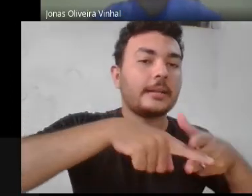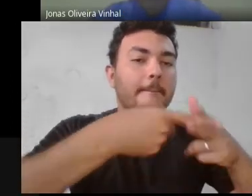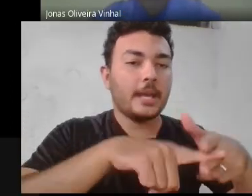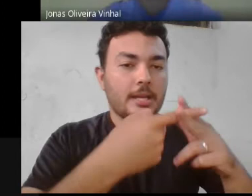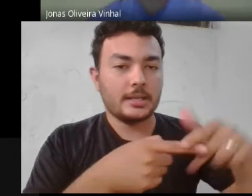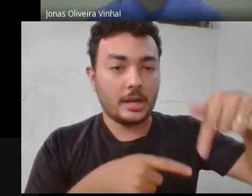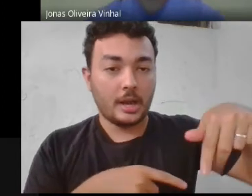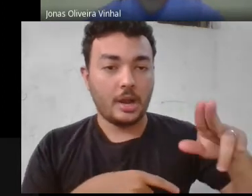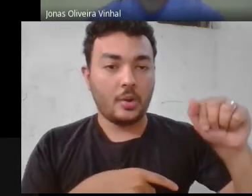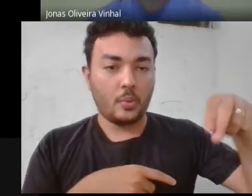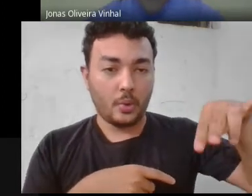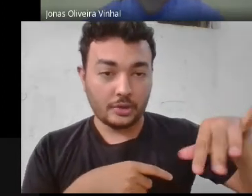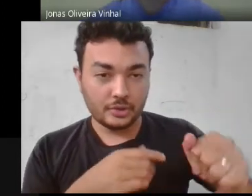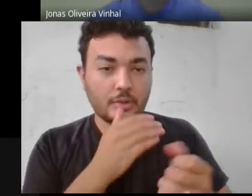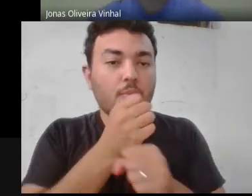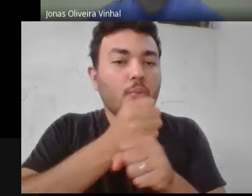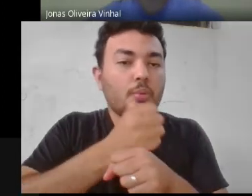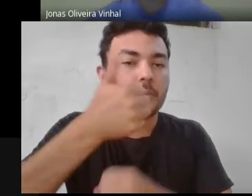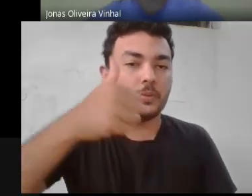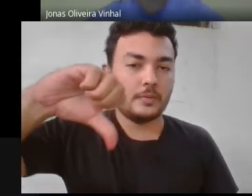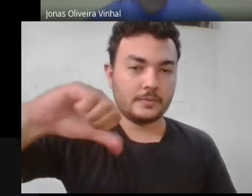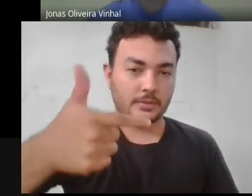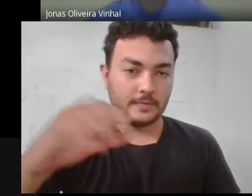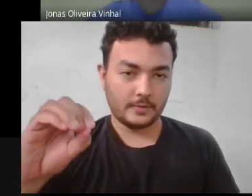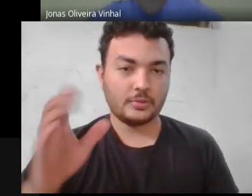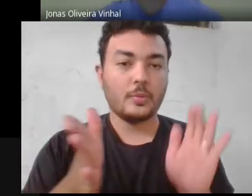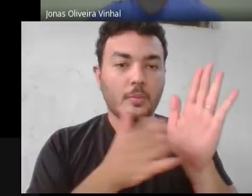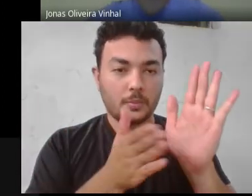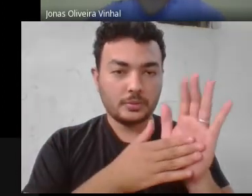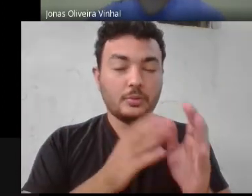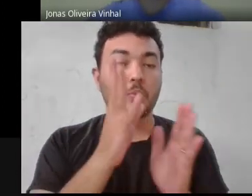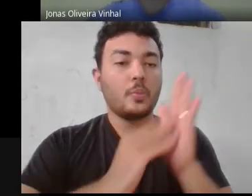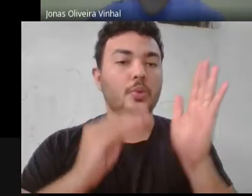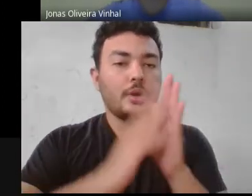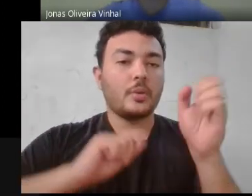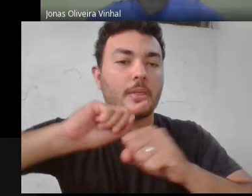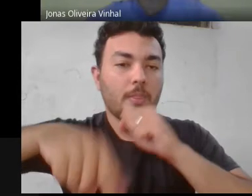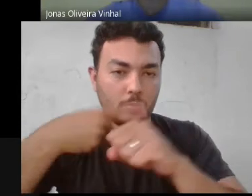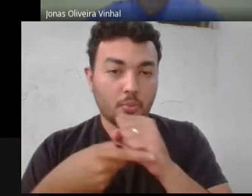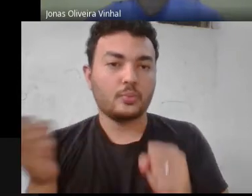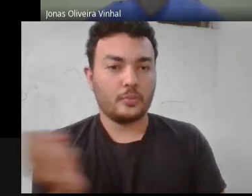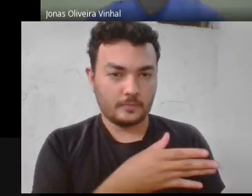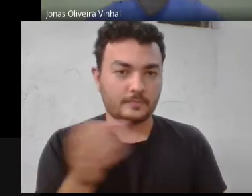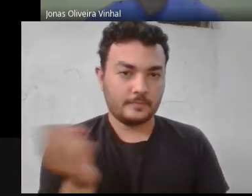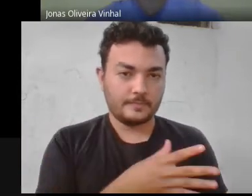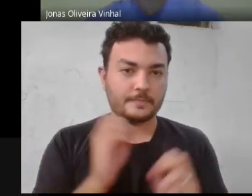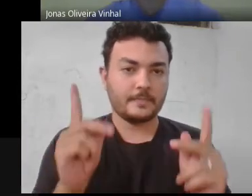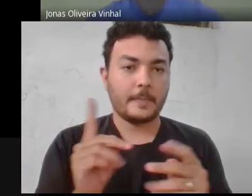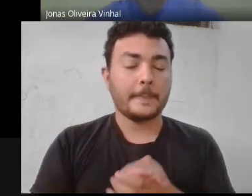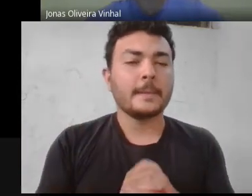século XX, com a proposição desse modelo atômico mais moderno, tá? Por Schrödinger.